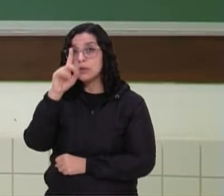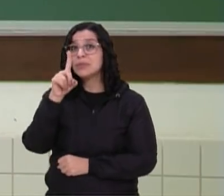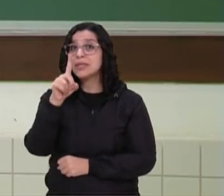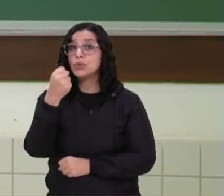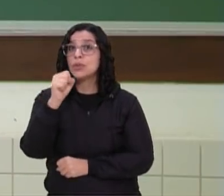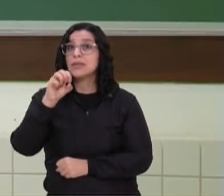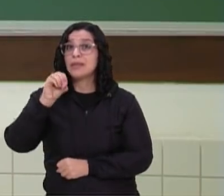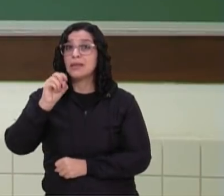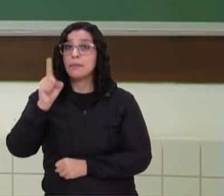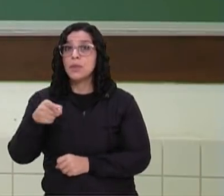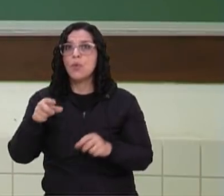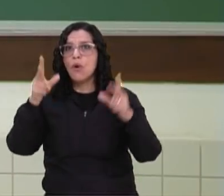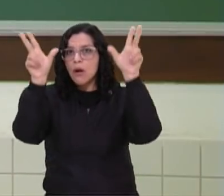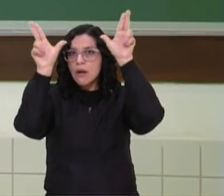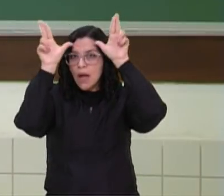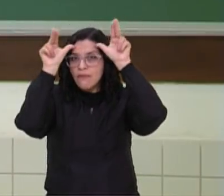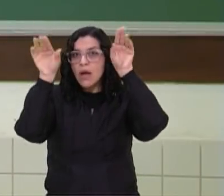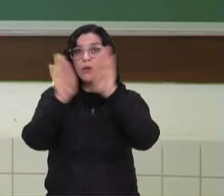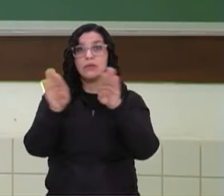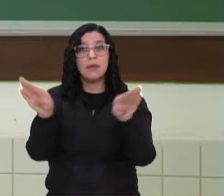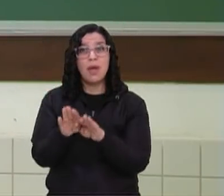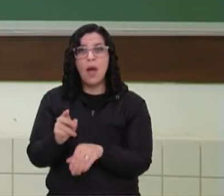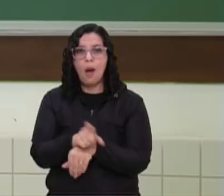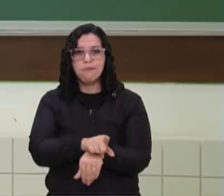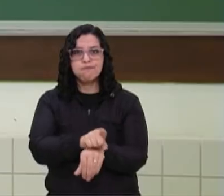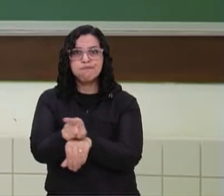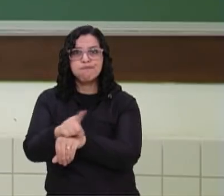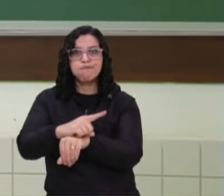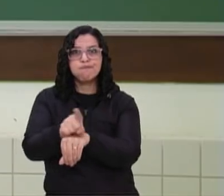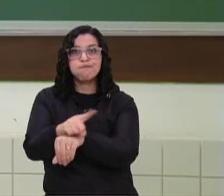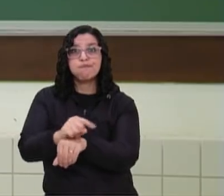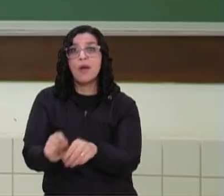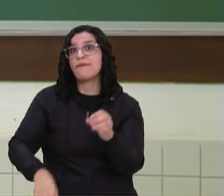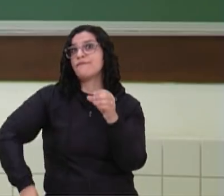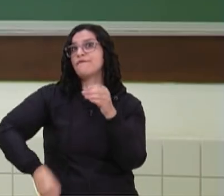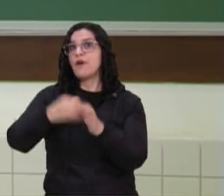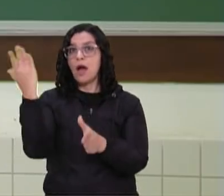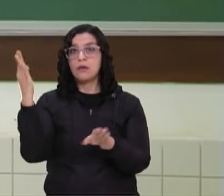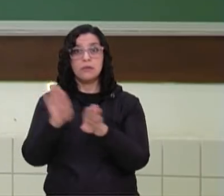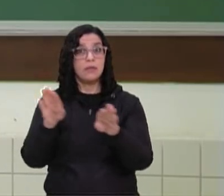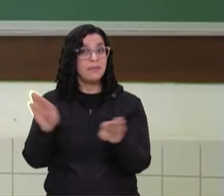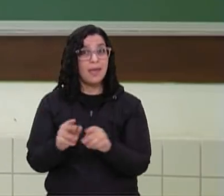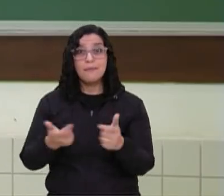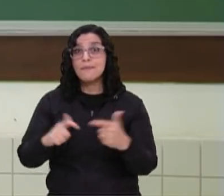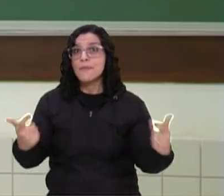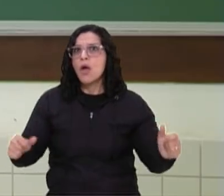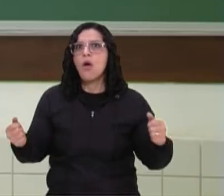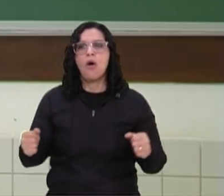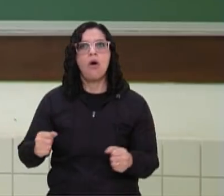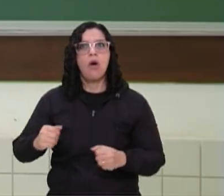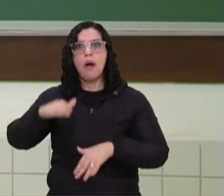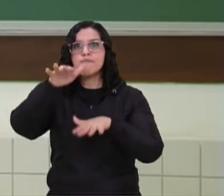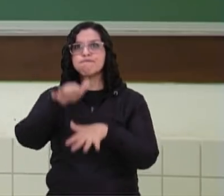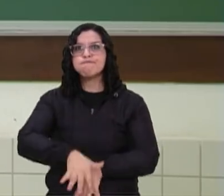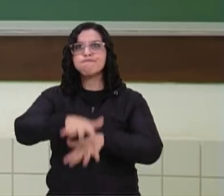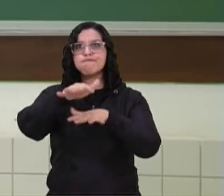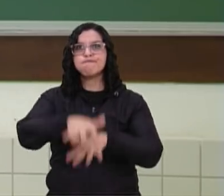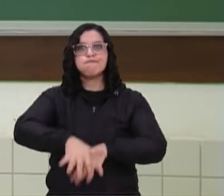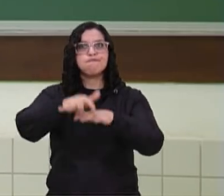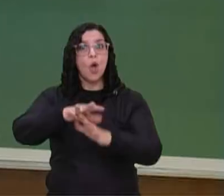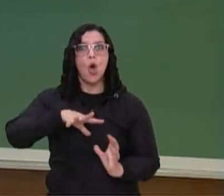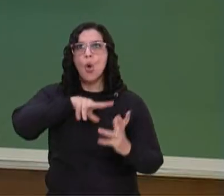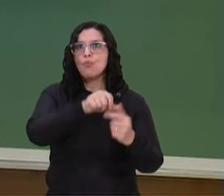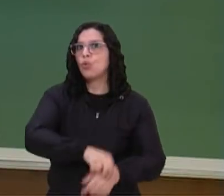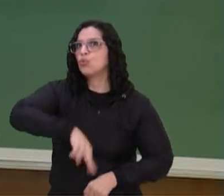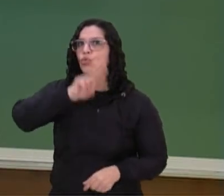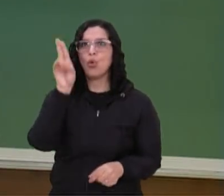mil cavalos e centenas de canhões. Centenas de canhões. É o maior exército que o mundo já tinha visto na época.